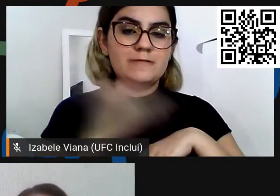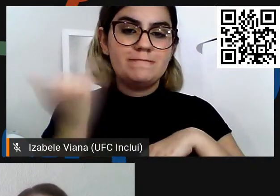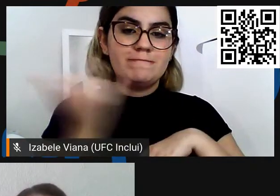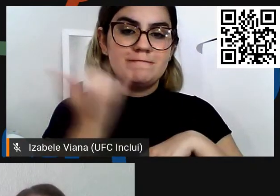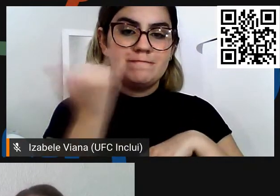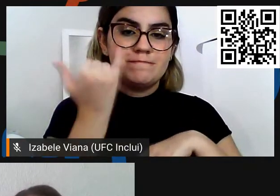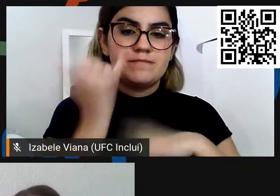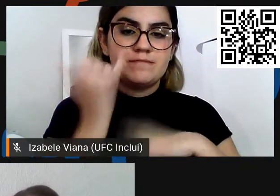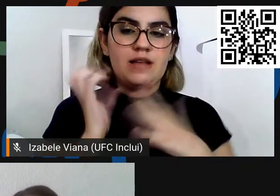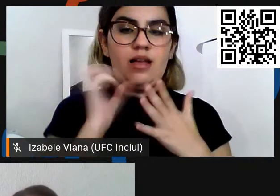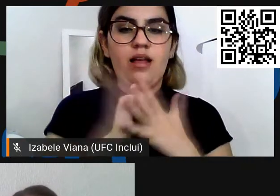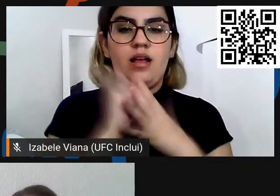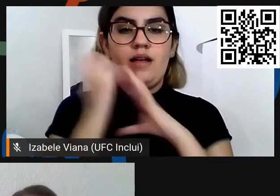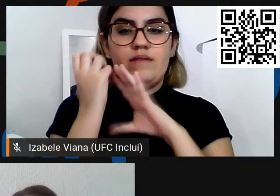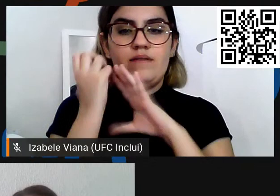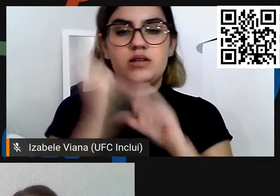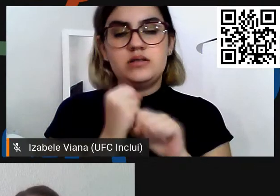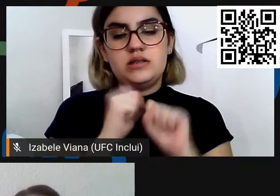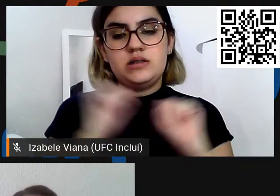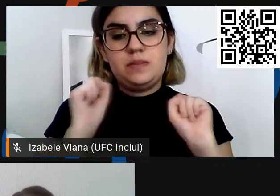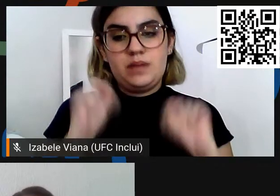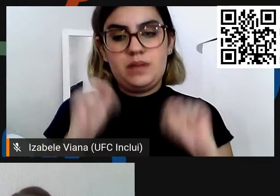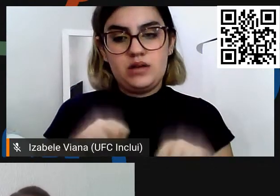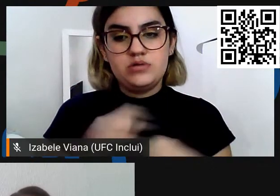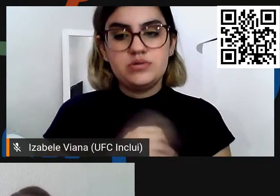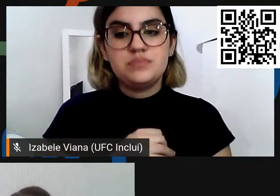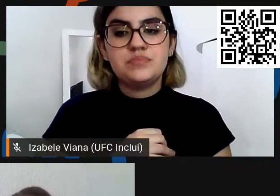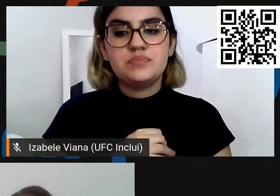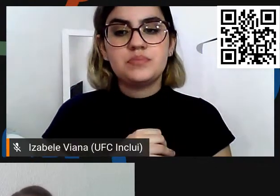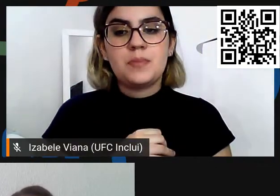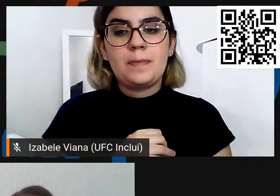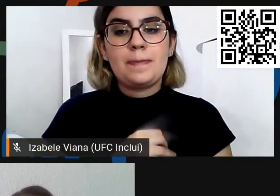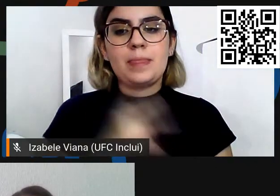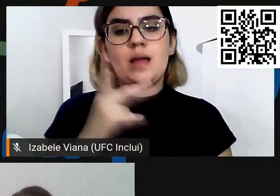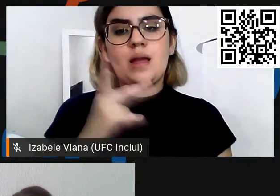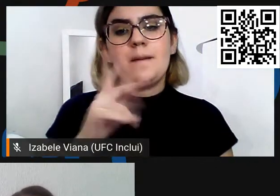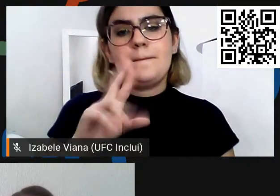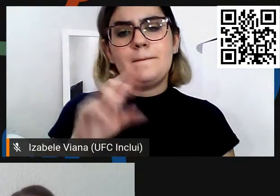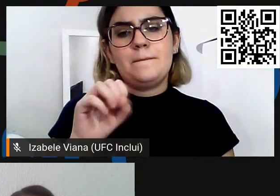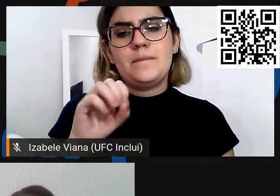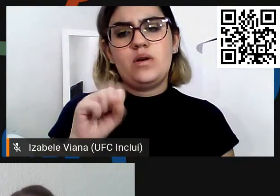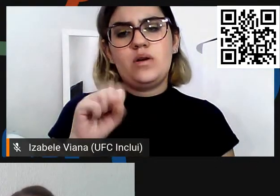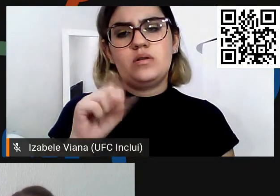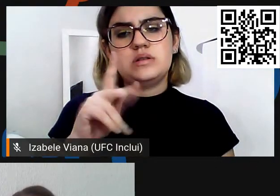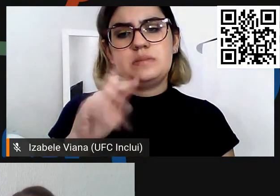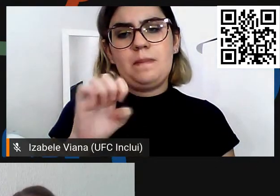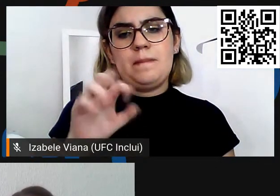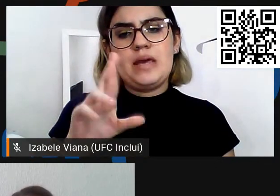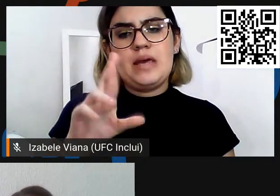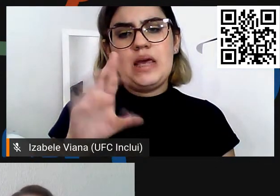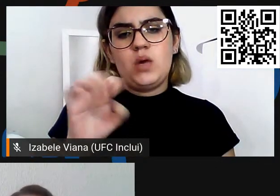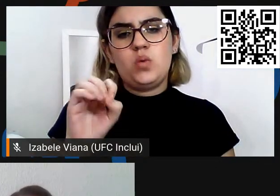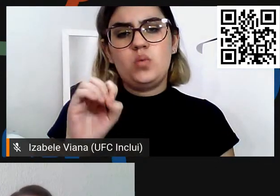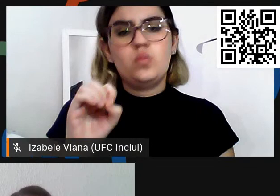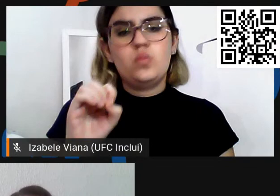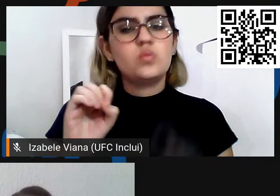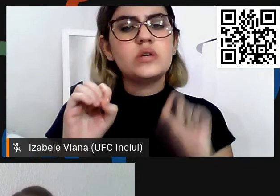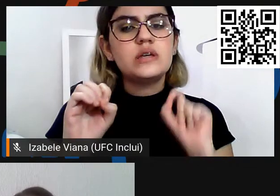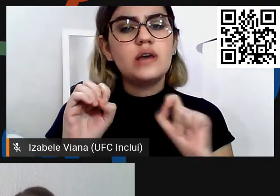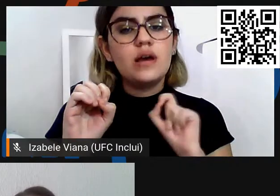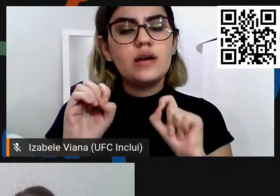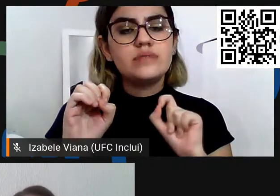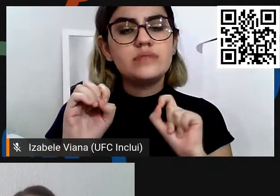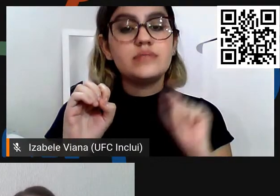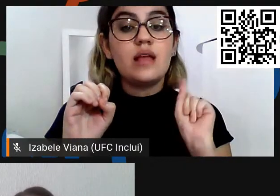no Próspero? Isso. Então, o que é esse Próspero que a Raquel trouxe aqui para a gente, né? É uma